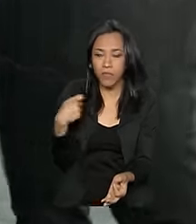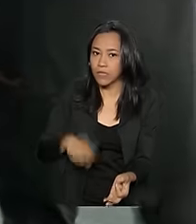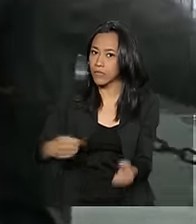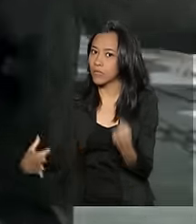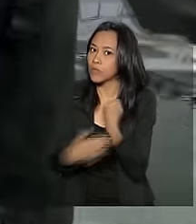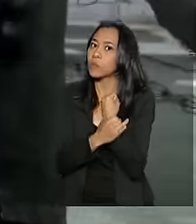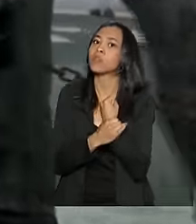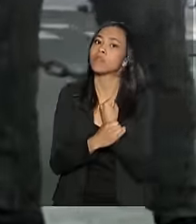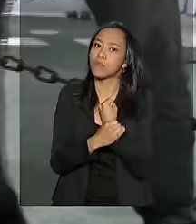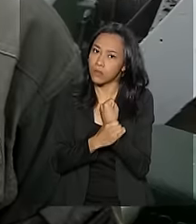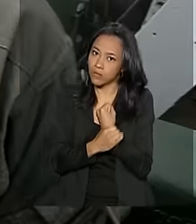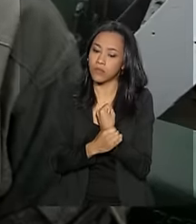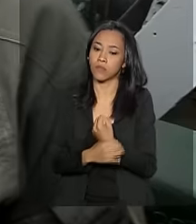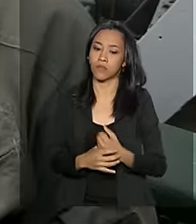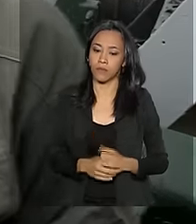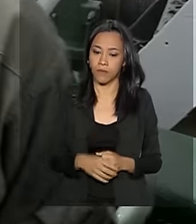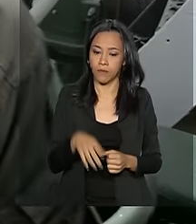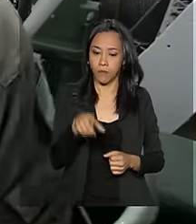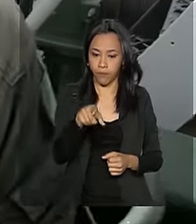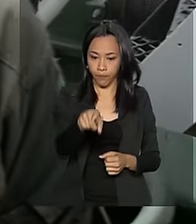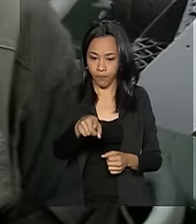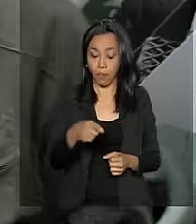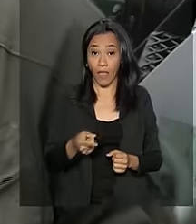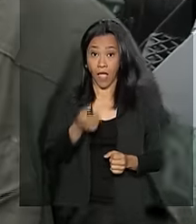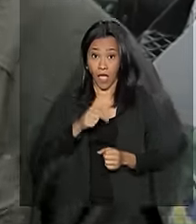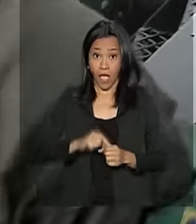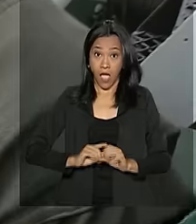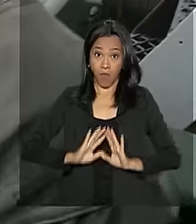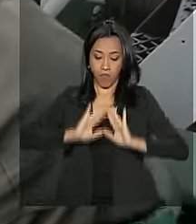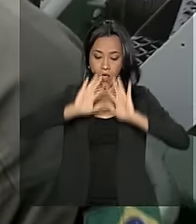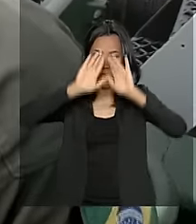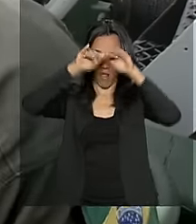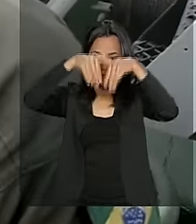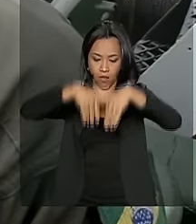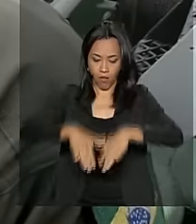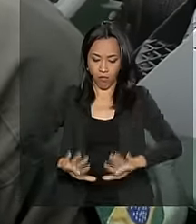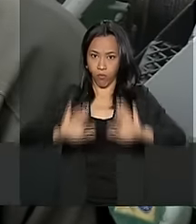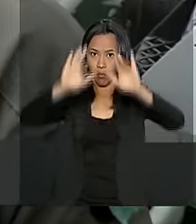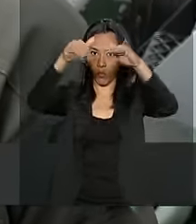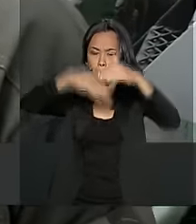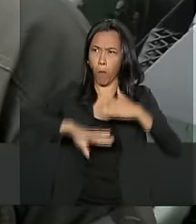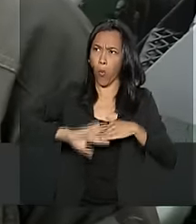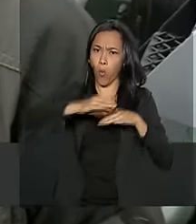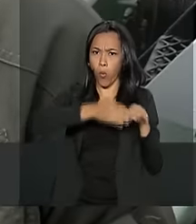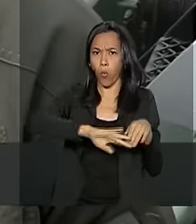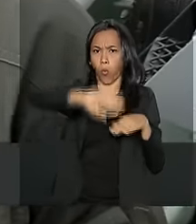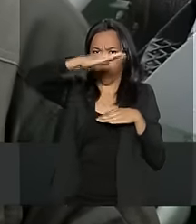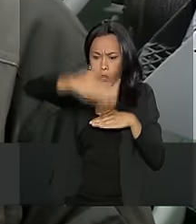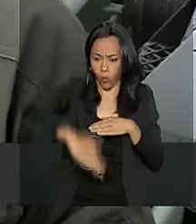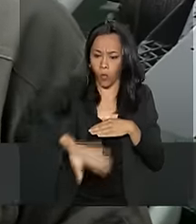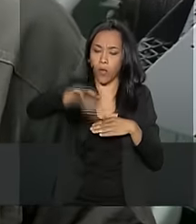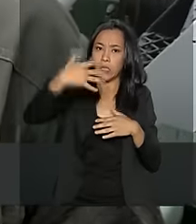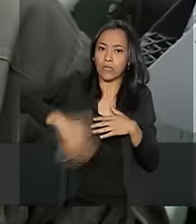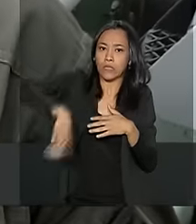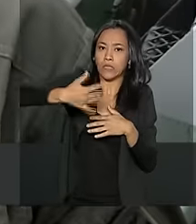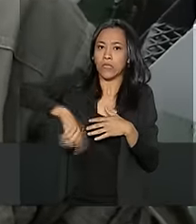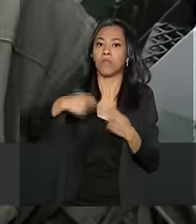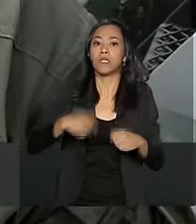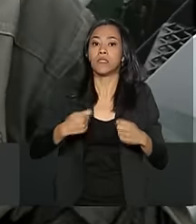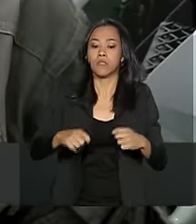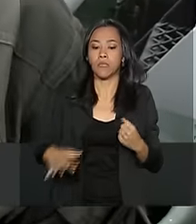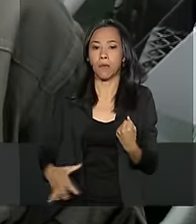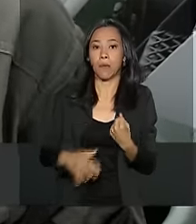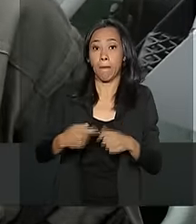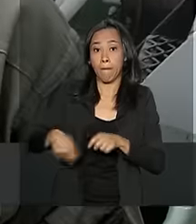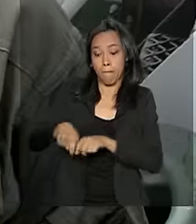protegido. Uma vez que a altura das ondas é muito grande, às vezes até varre o convés, se faz necessária uma forte amarração,